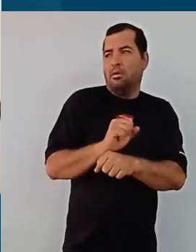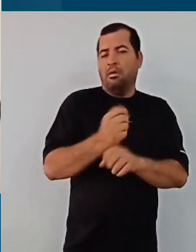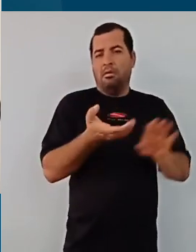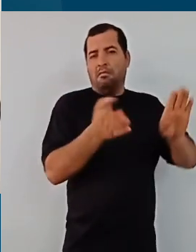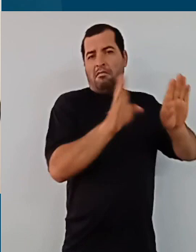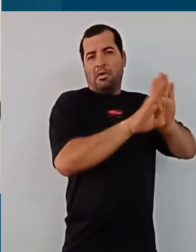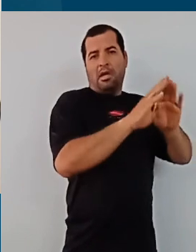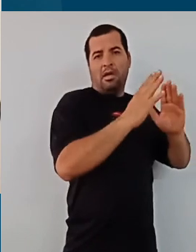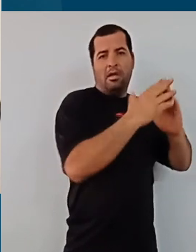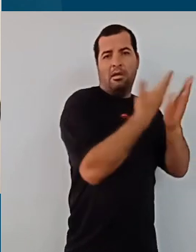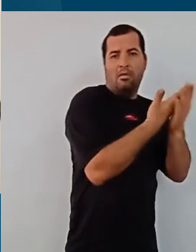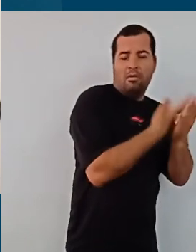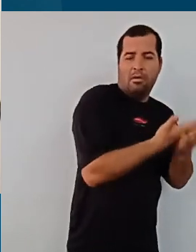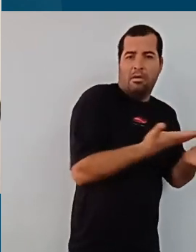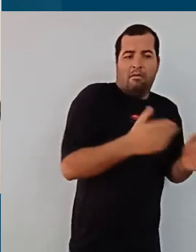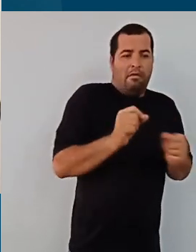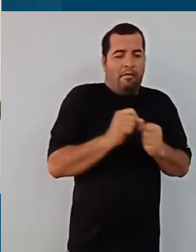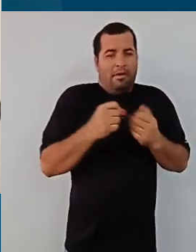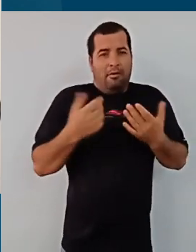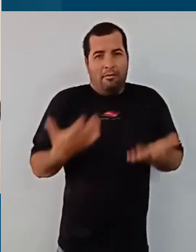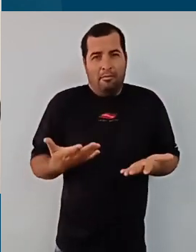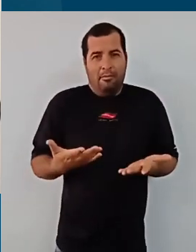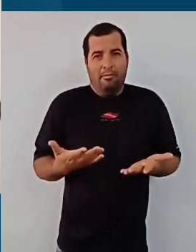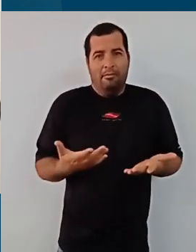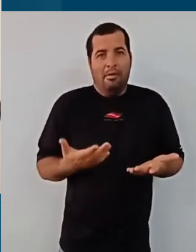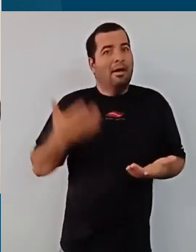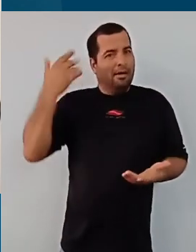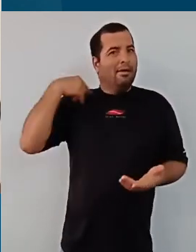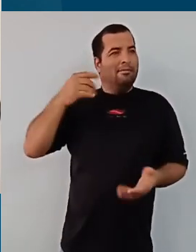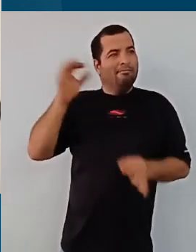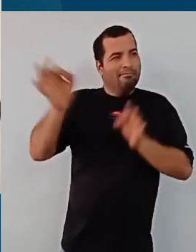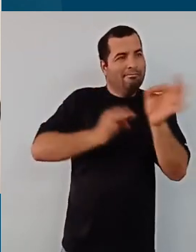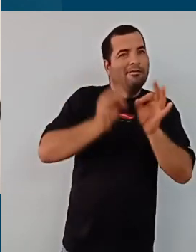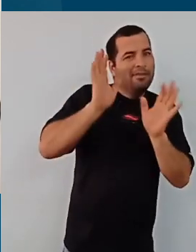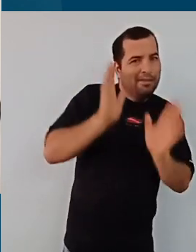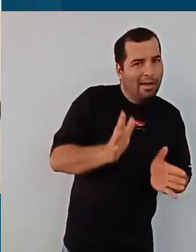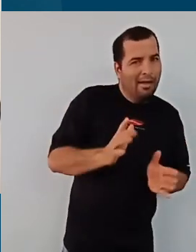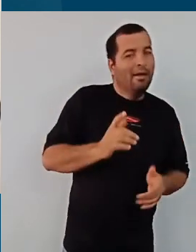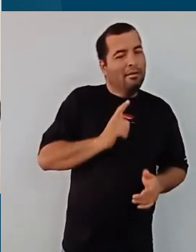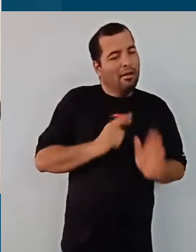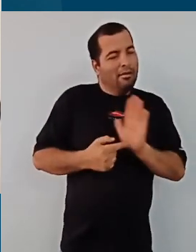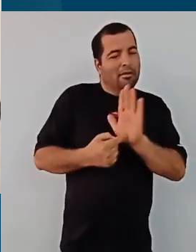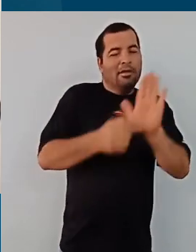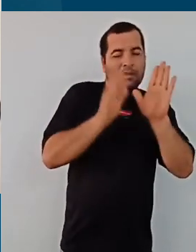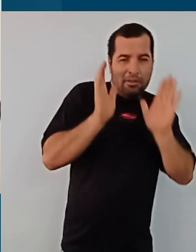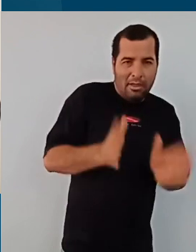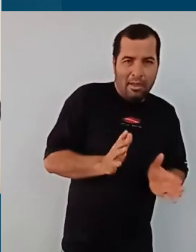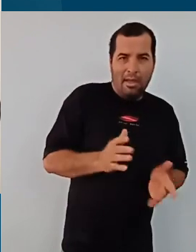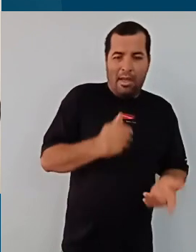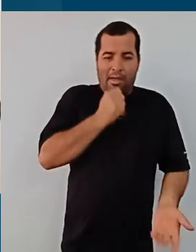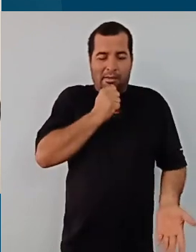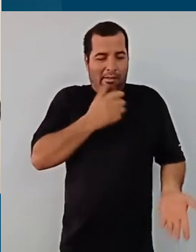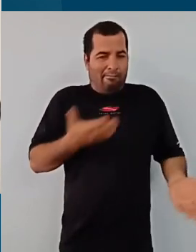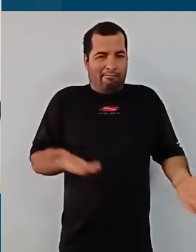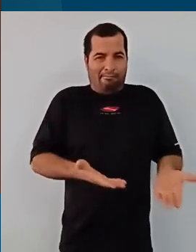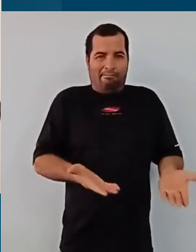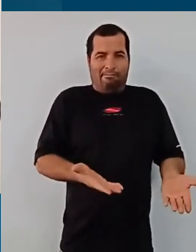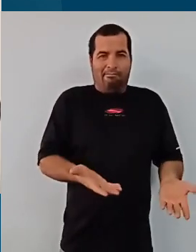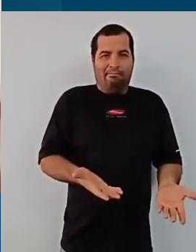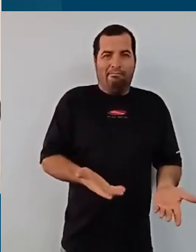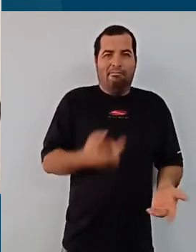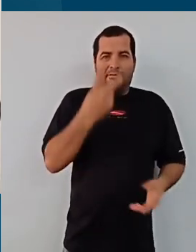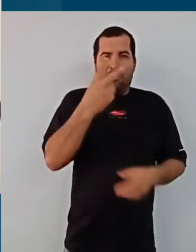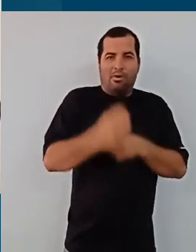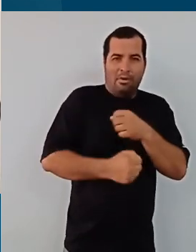presenciais, isso não é mais possível pensar como estava proposto, inclusive na base, né? Os 2 anos iniciais têm que